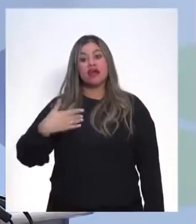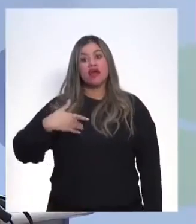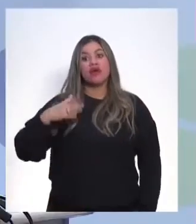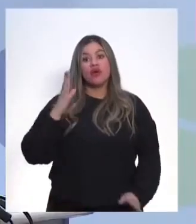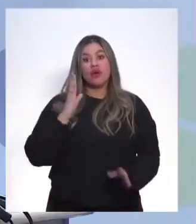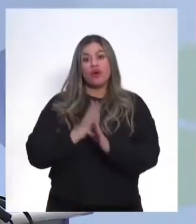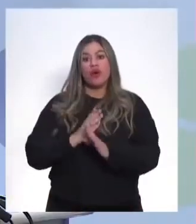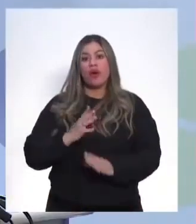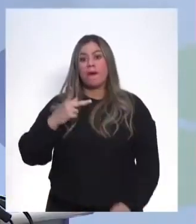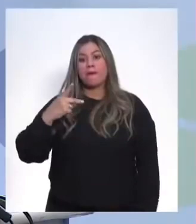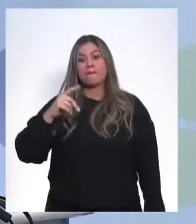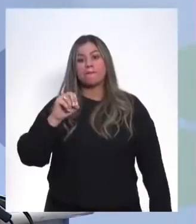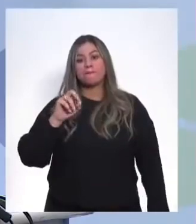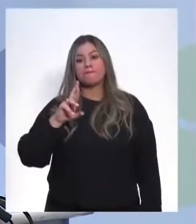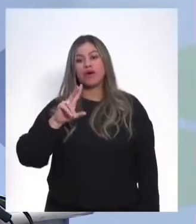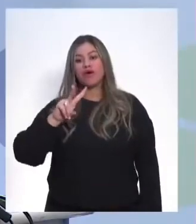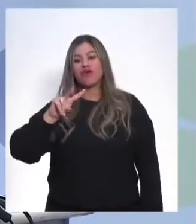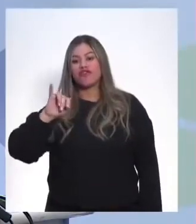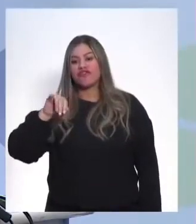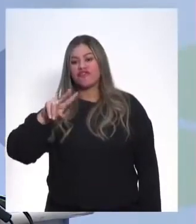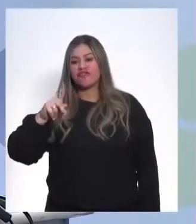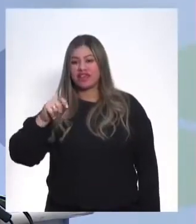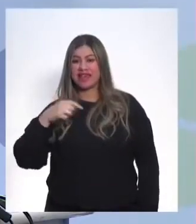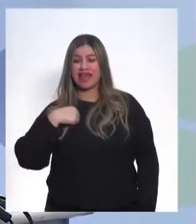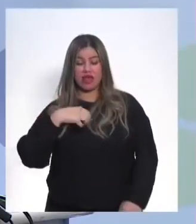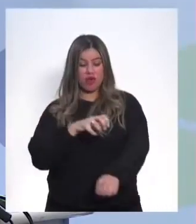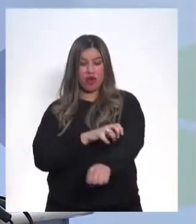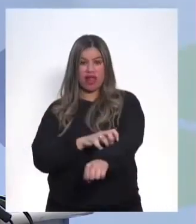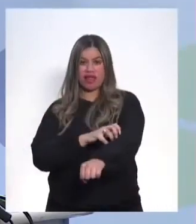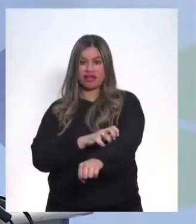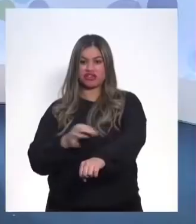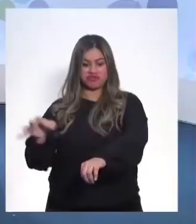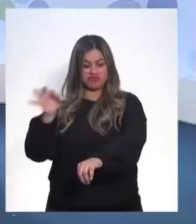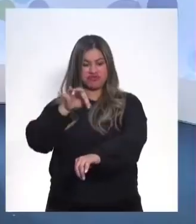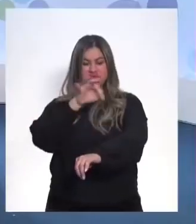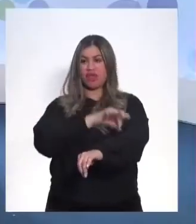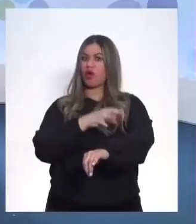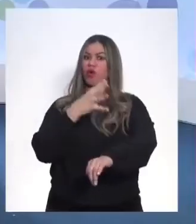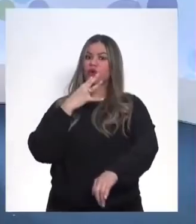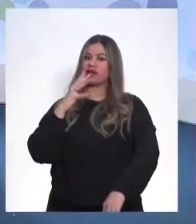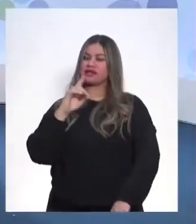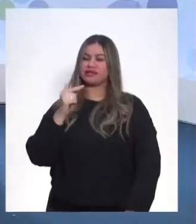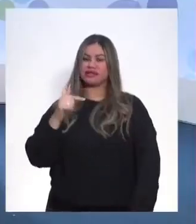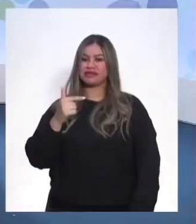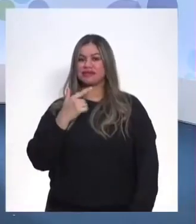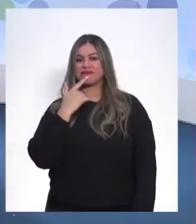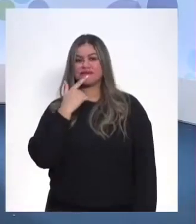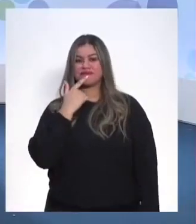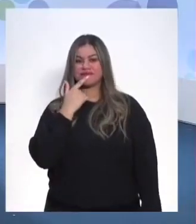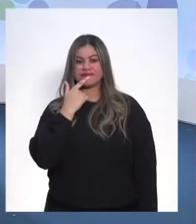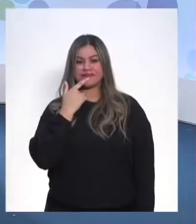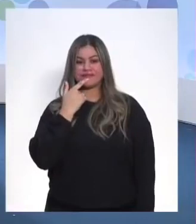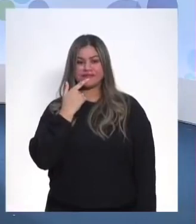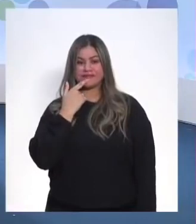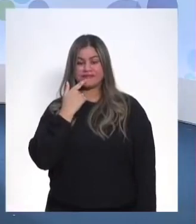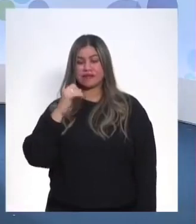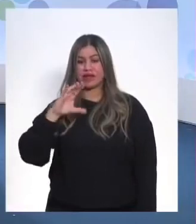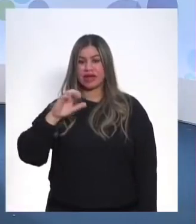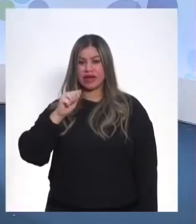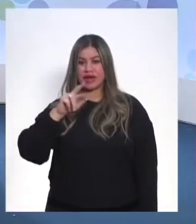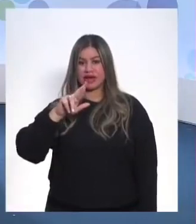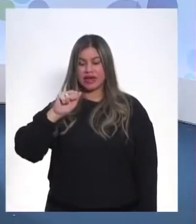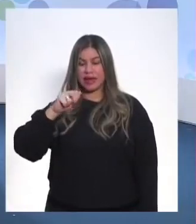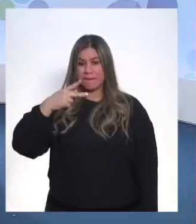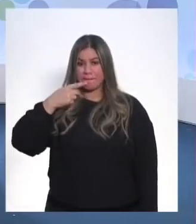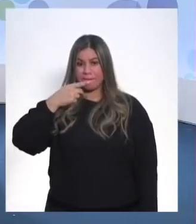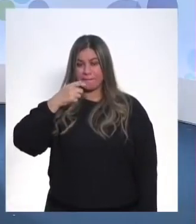é uma mosquinha, porque eu tenho alergia a esse bichinho, você acredita? Carapanã, tipo de mosquito que aparece com frequência no período da noite. Então